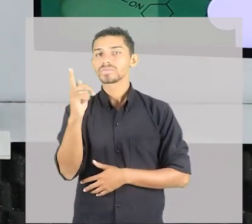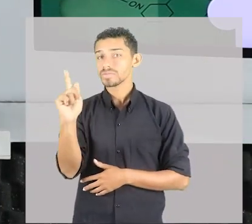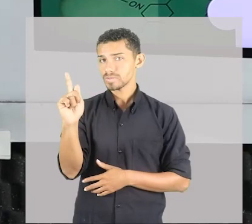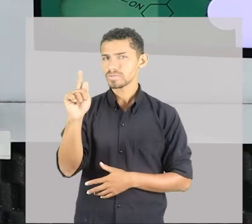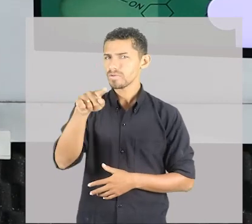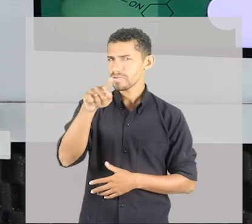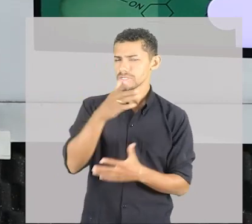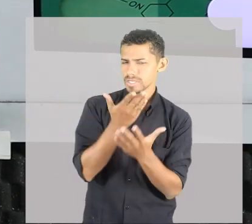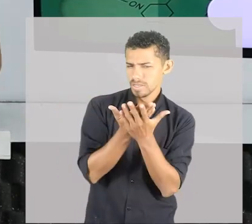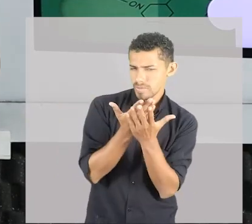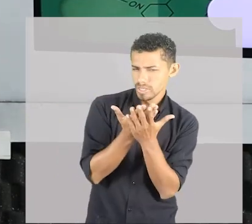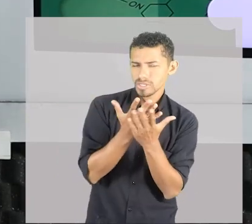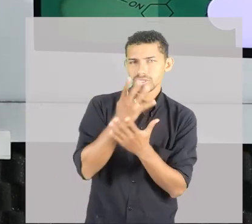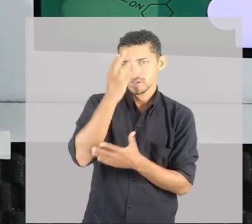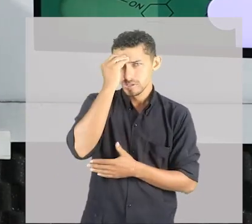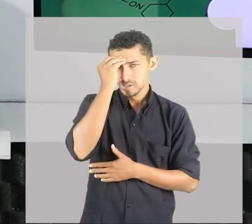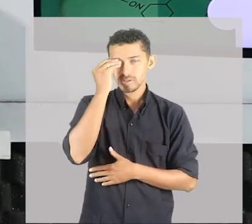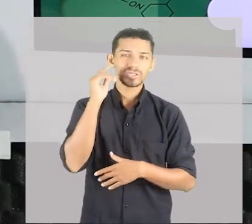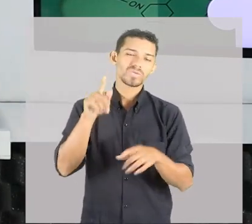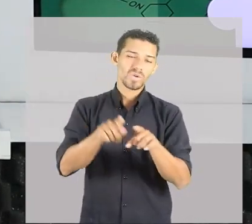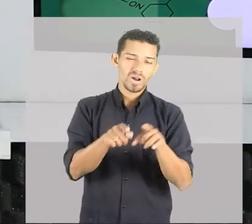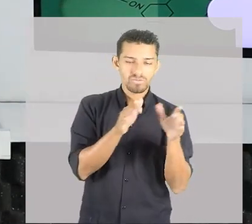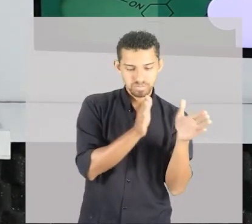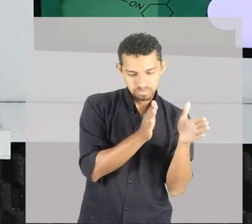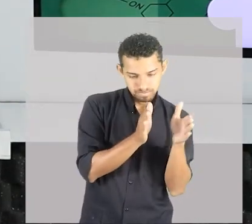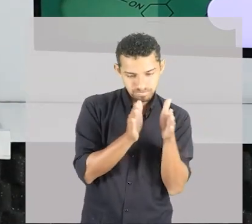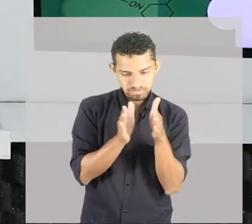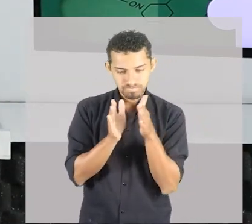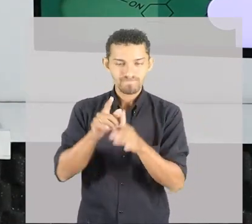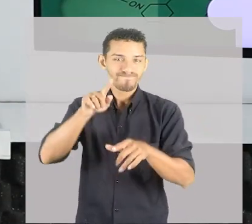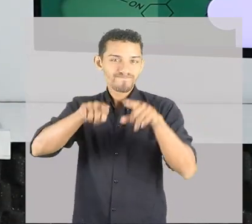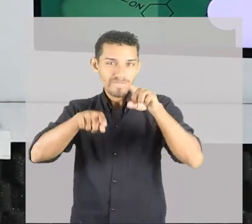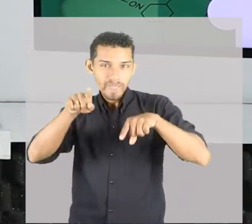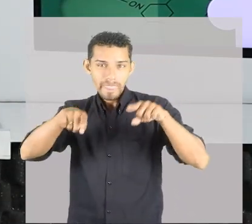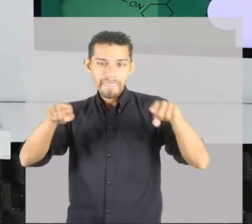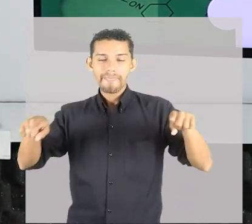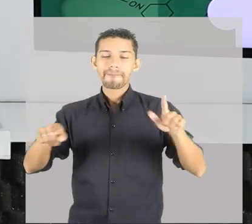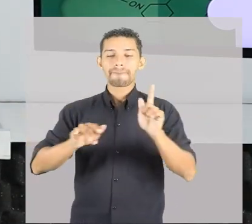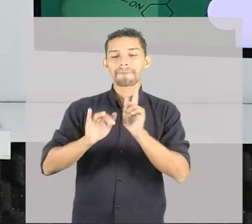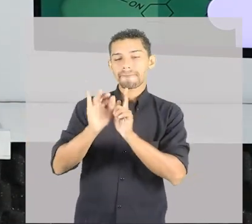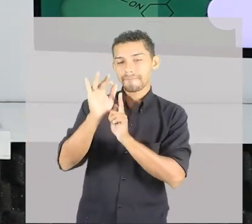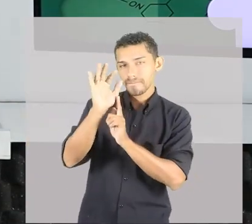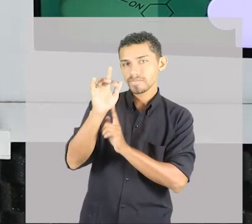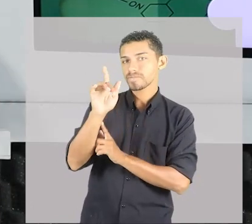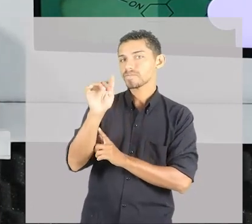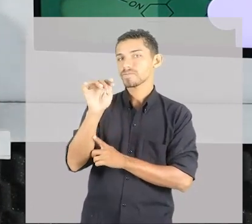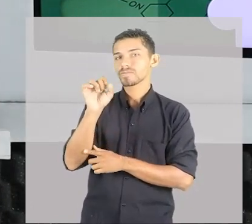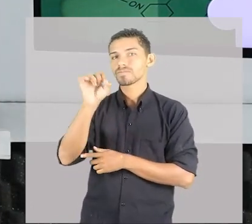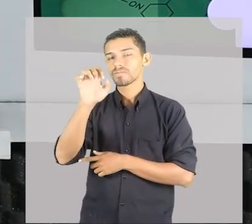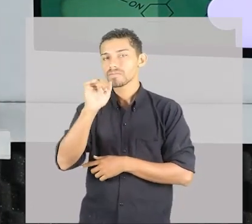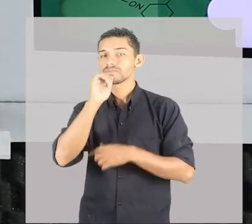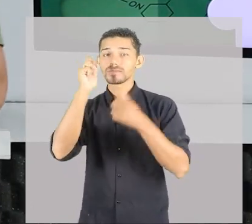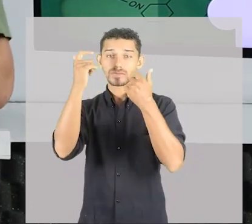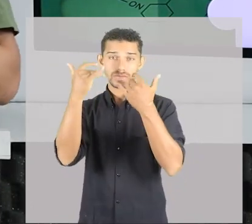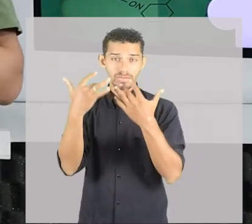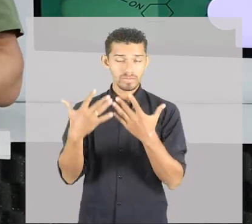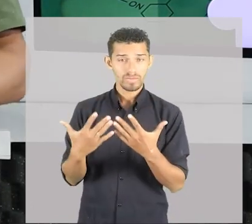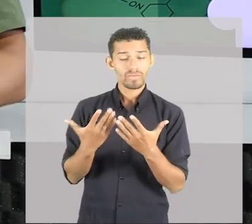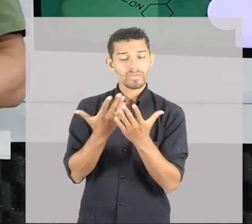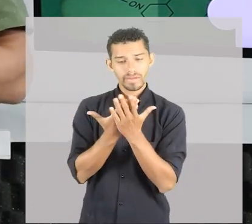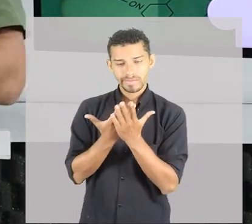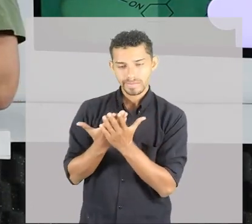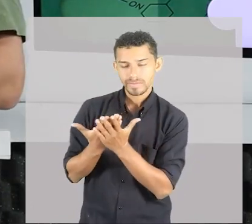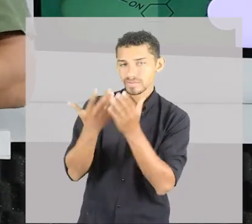seu estudo aí quando você tiver trabalhando a parte aí de variáveis de estado de um gás tiver falando de pressão Fazendo as questões de